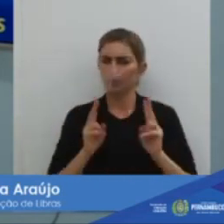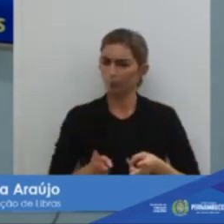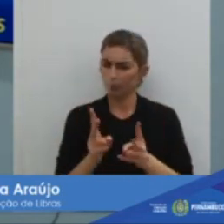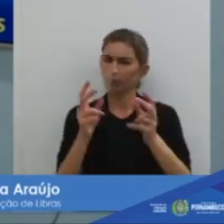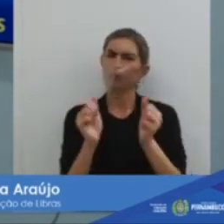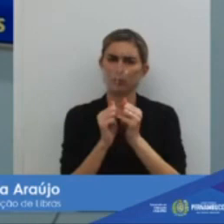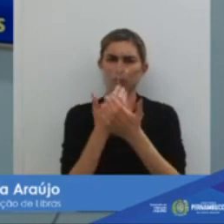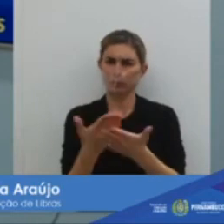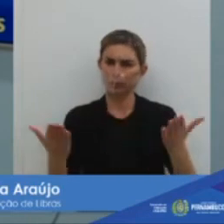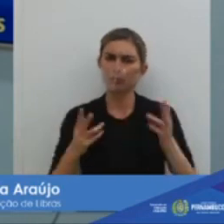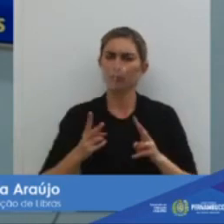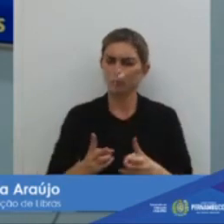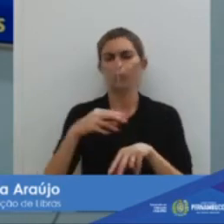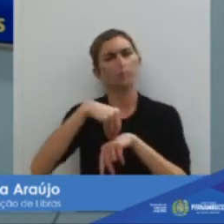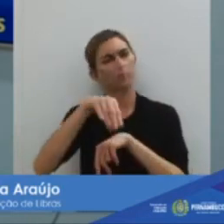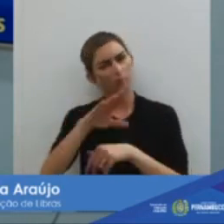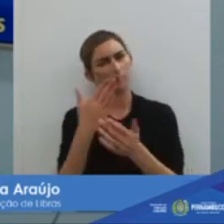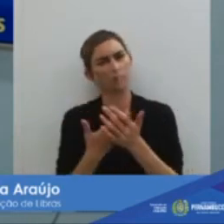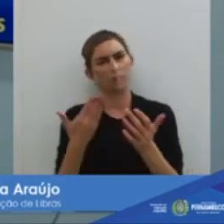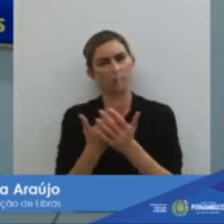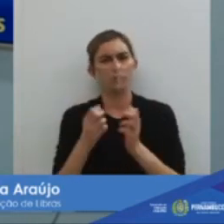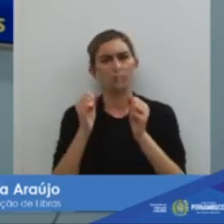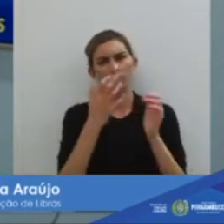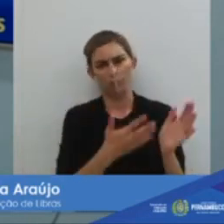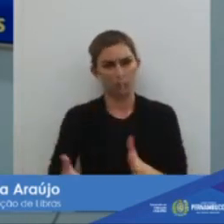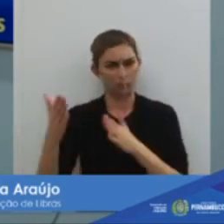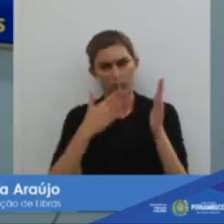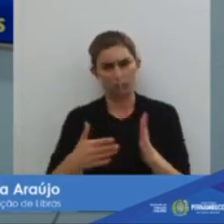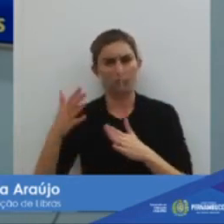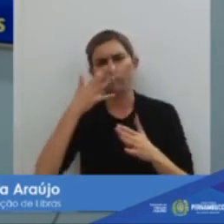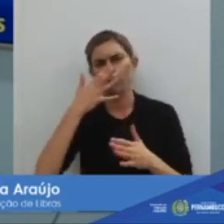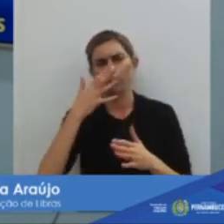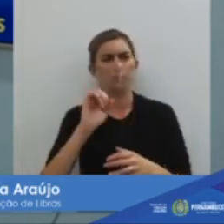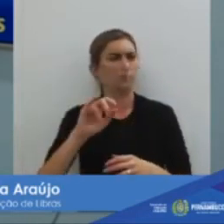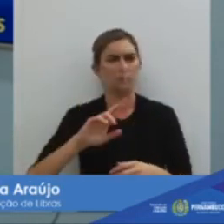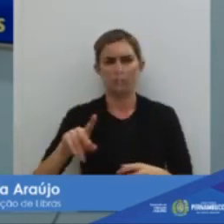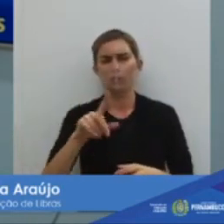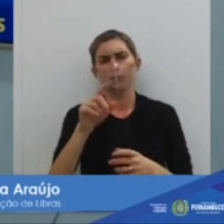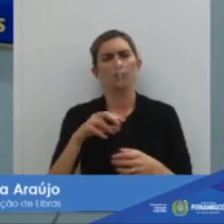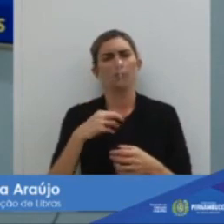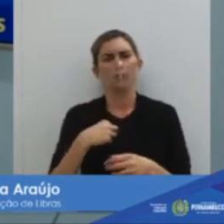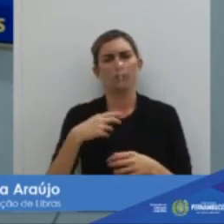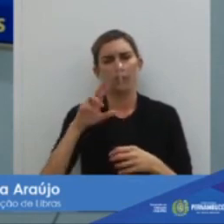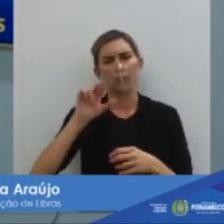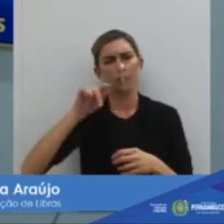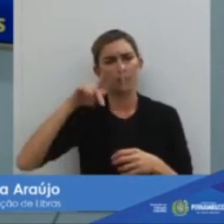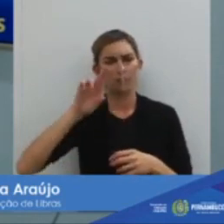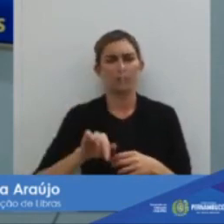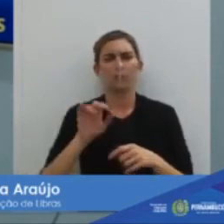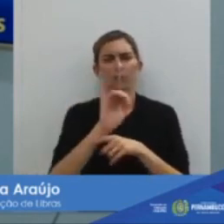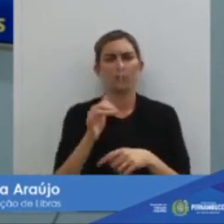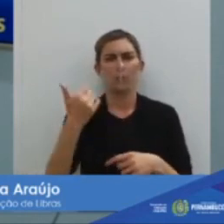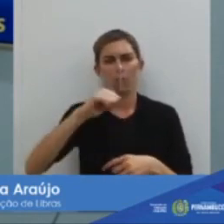com vocês. A gente vai continuar mandando aulas. Se você puder assistir ao vivo, assiste ao vivo. Se não, você pode pegar a reprise pelo